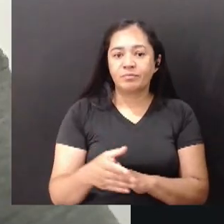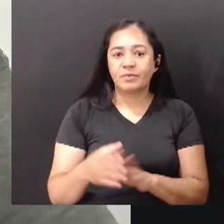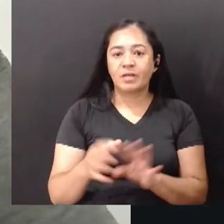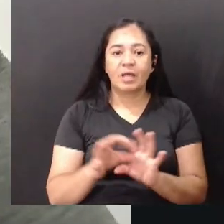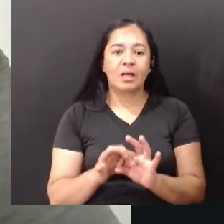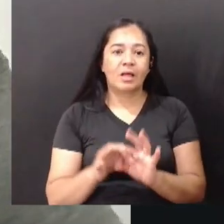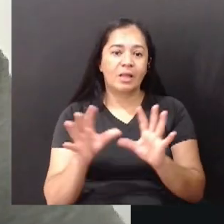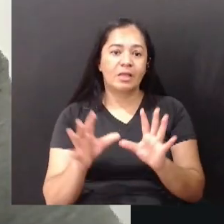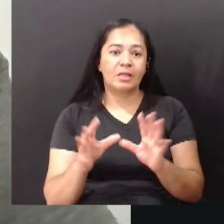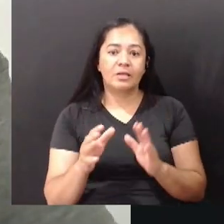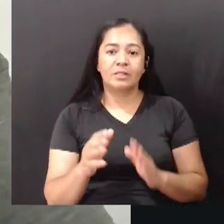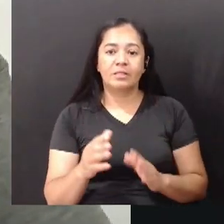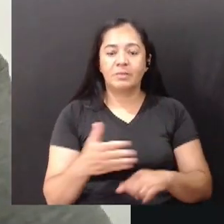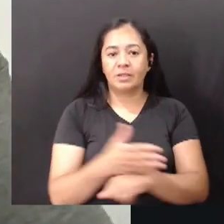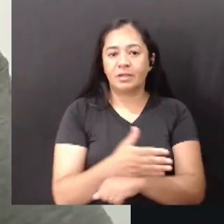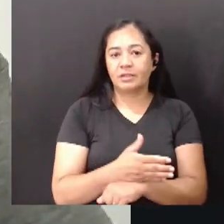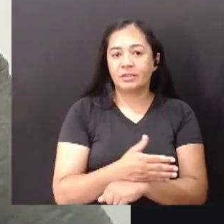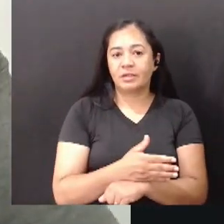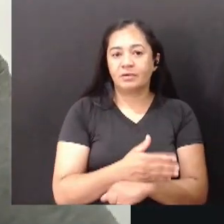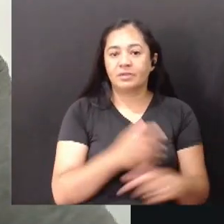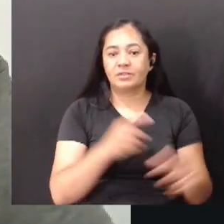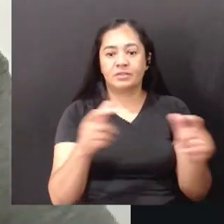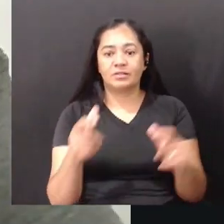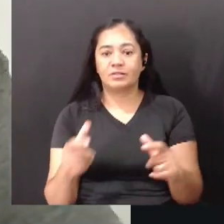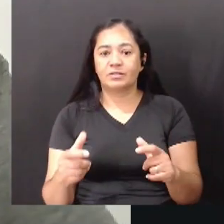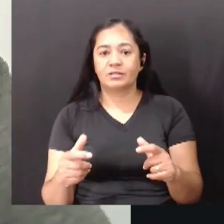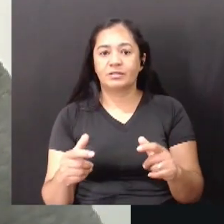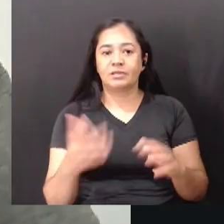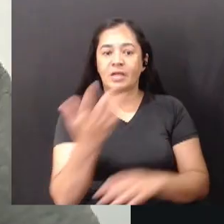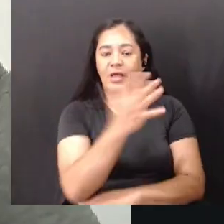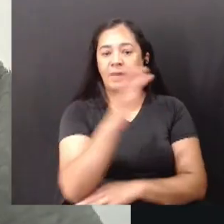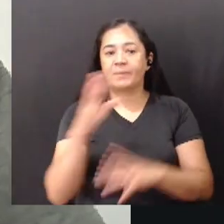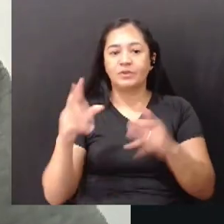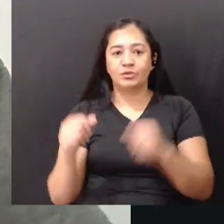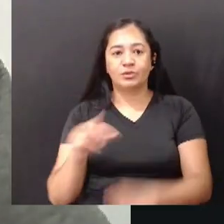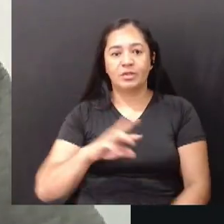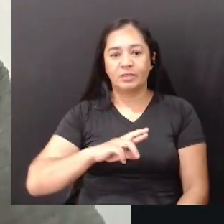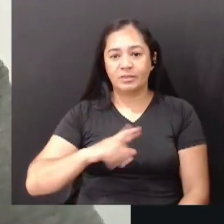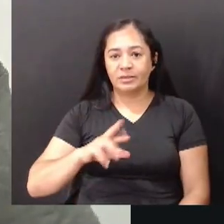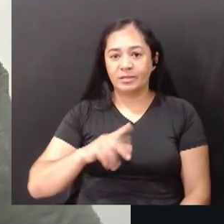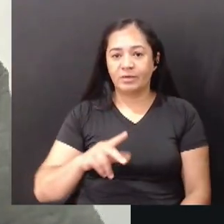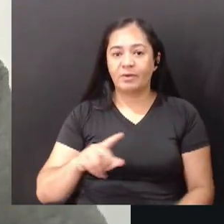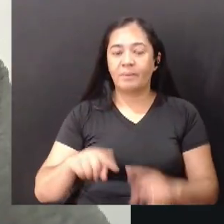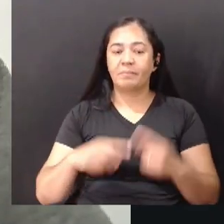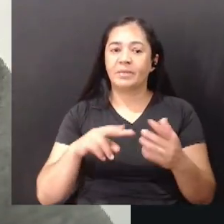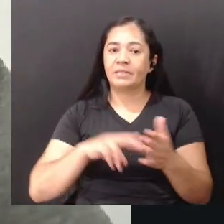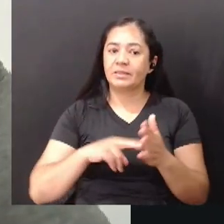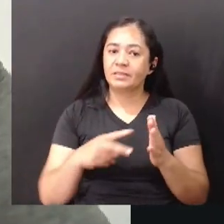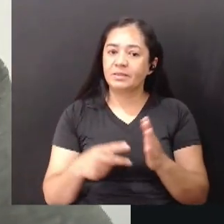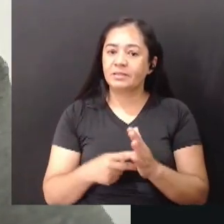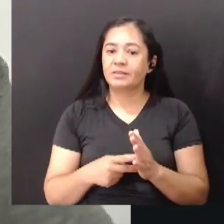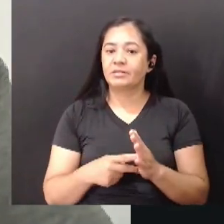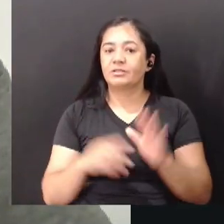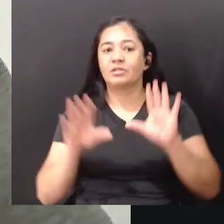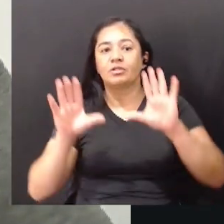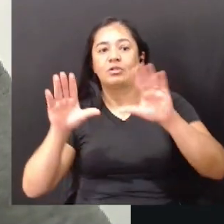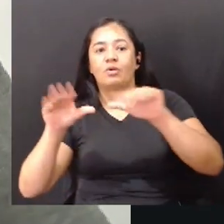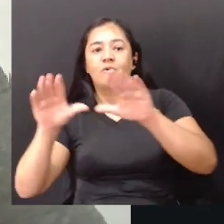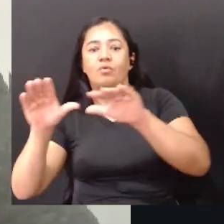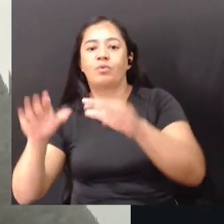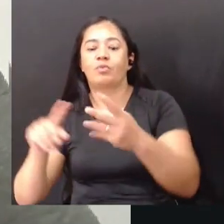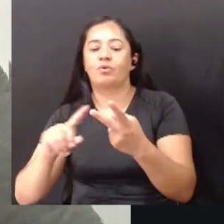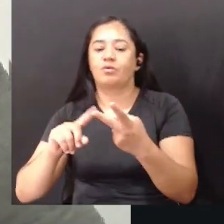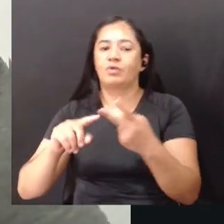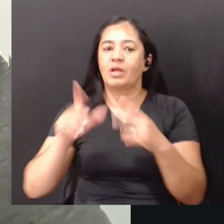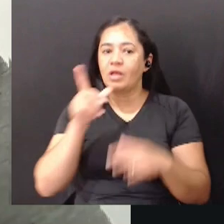e é liberado o acesso a um trecho da mata, não é a mata inteira, mas é um trecho bastante significativo que envolve o